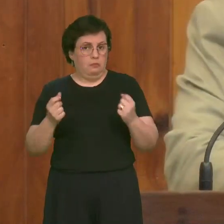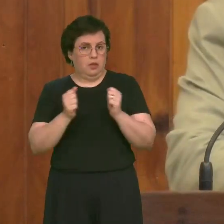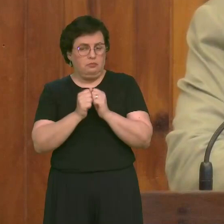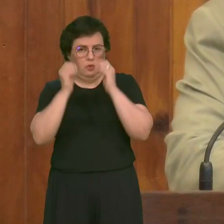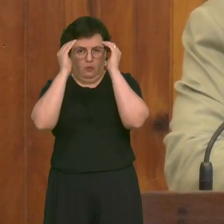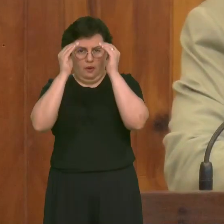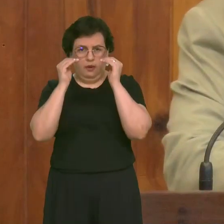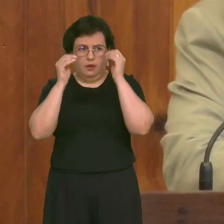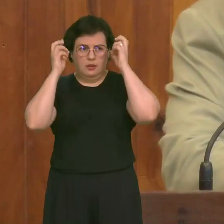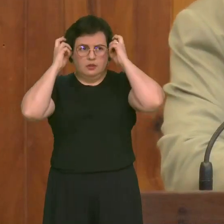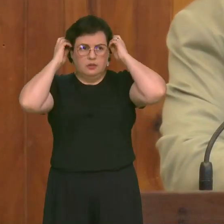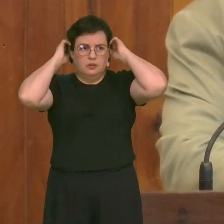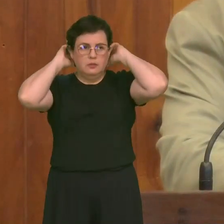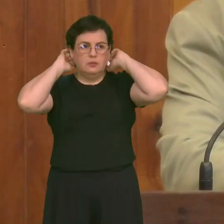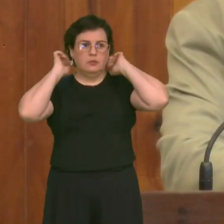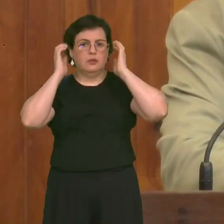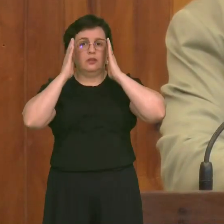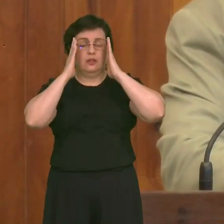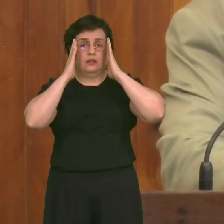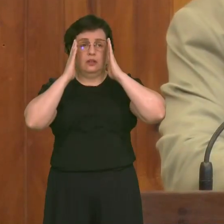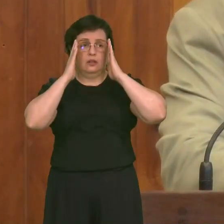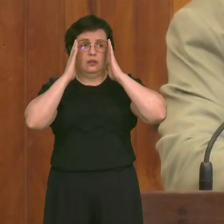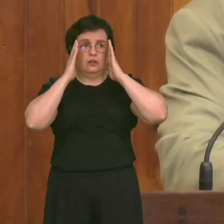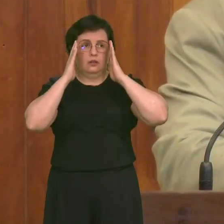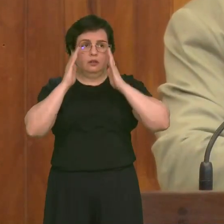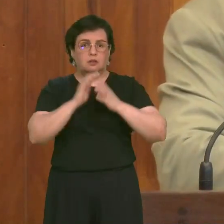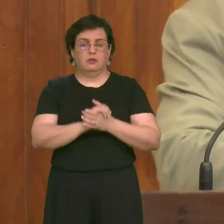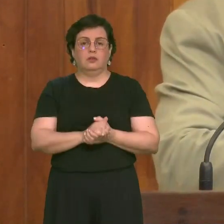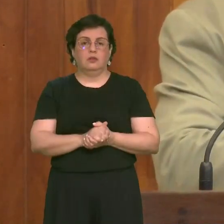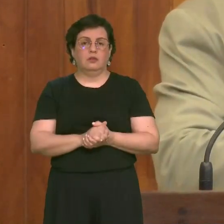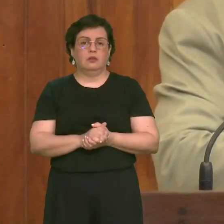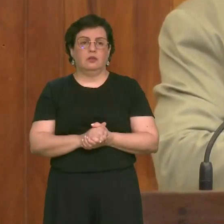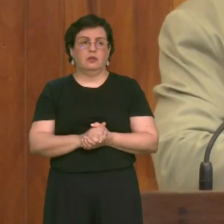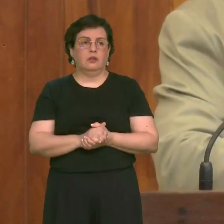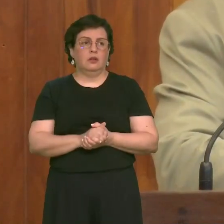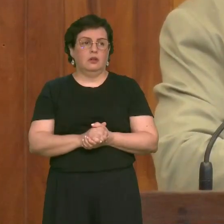a Progressista e